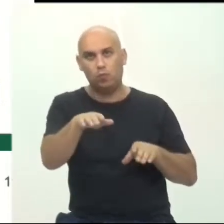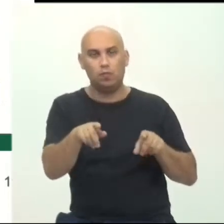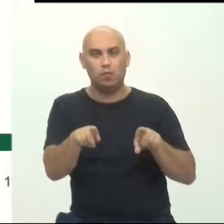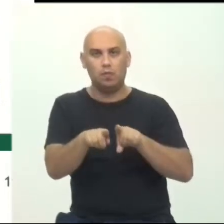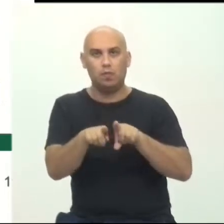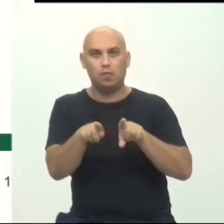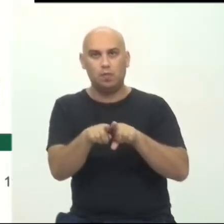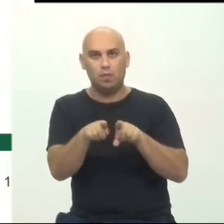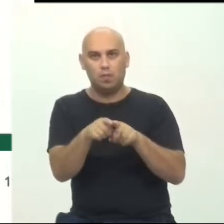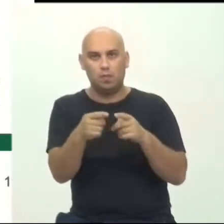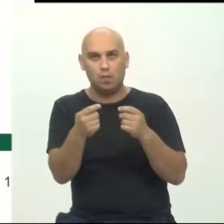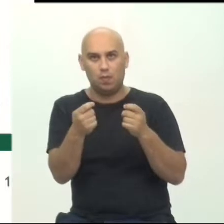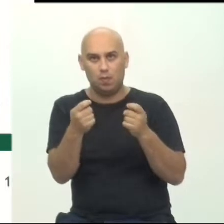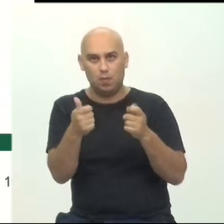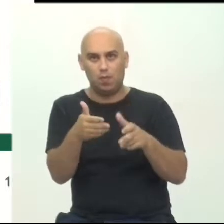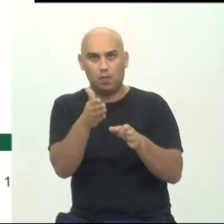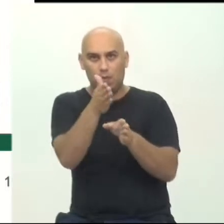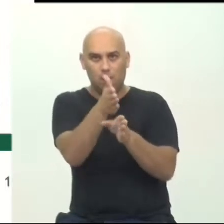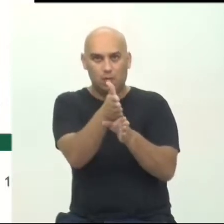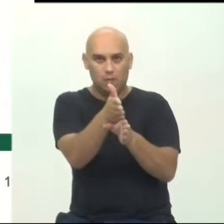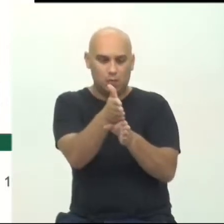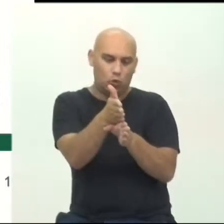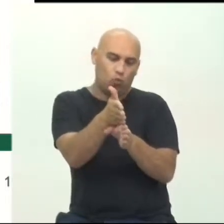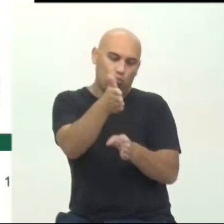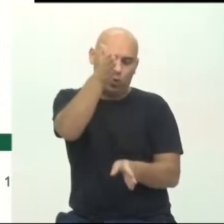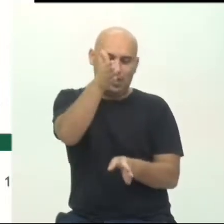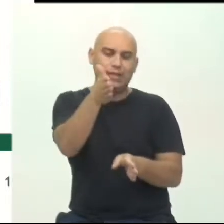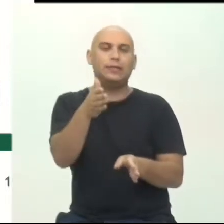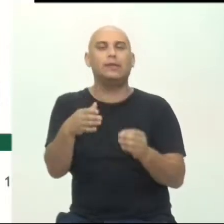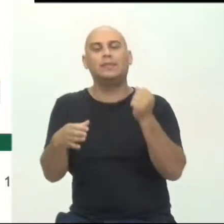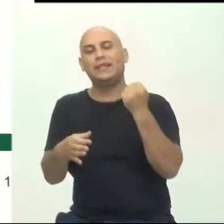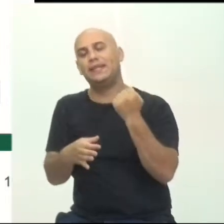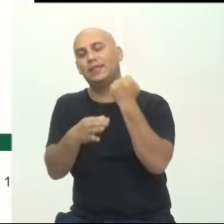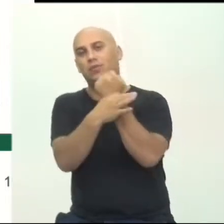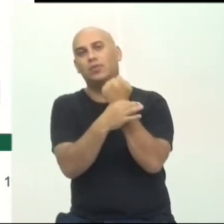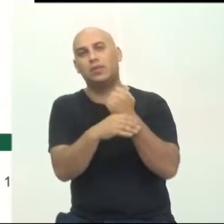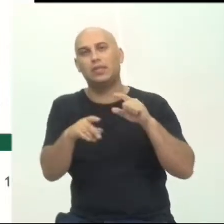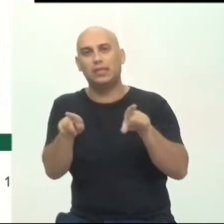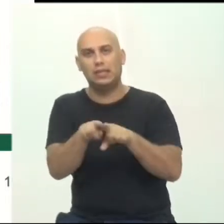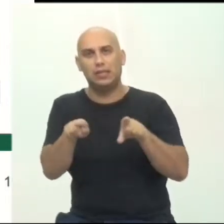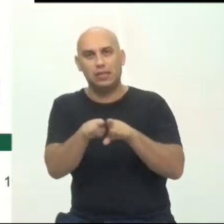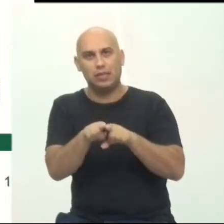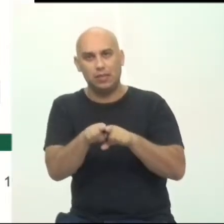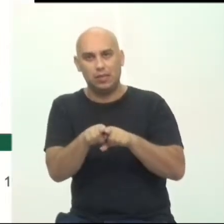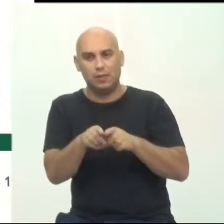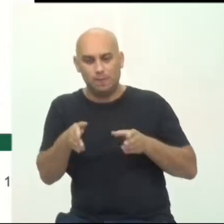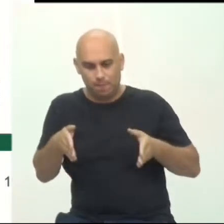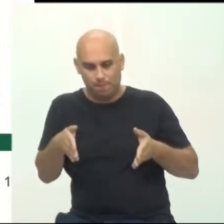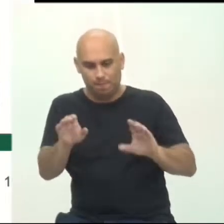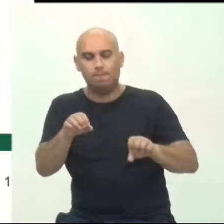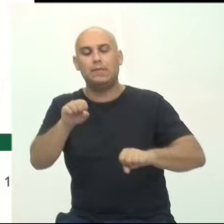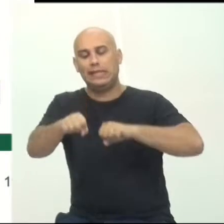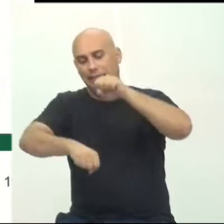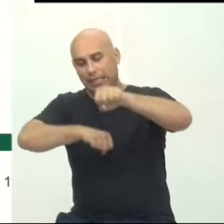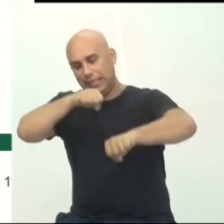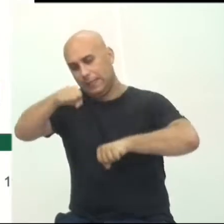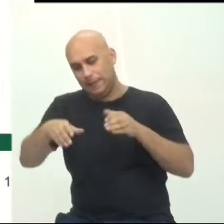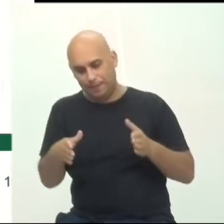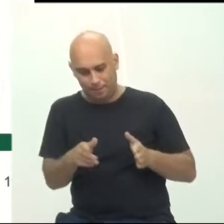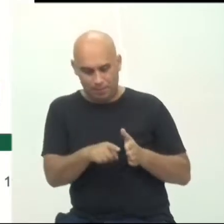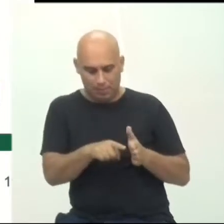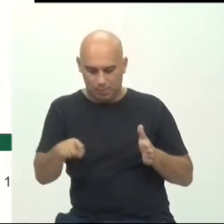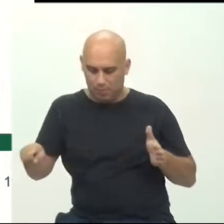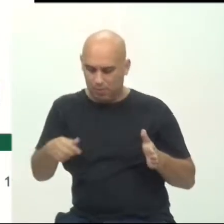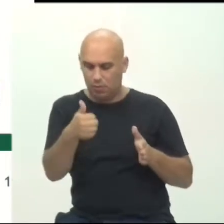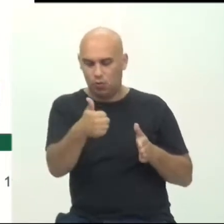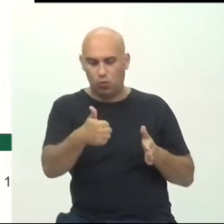daquele pequeno muro, que é uma mureta de segurança, a ciclovia unidirecional de 1,20 m, de